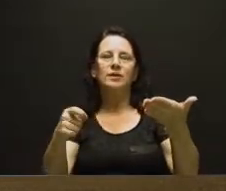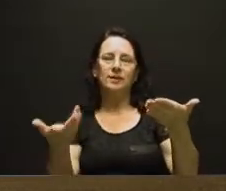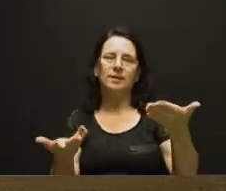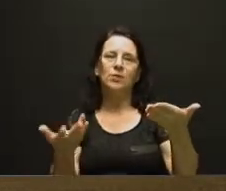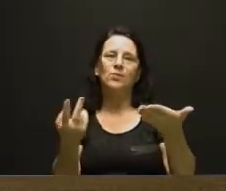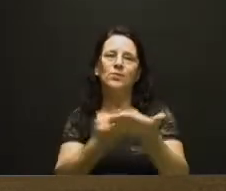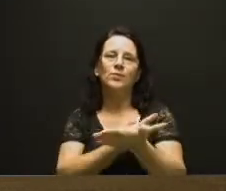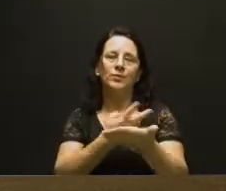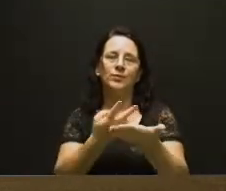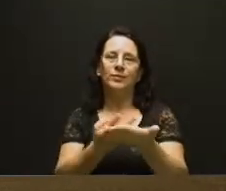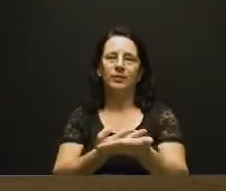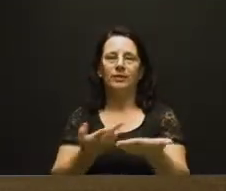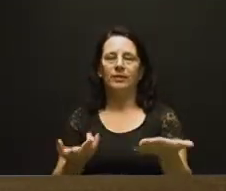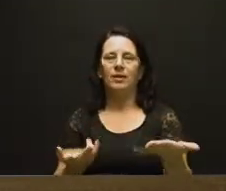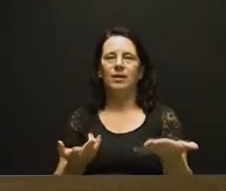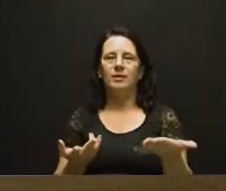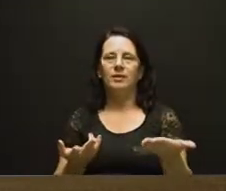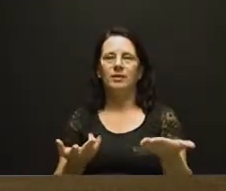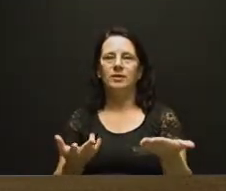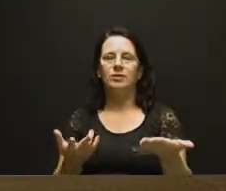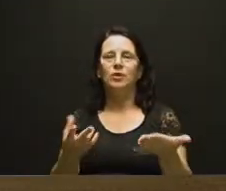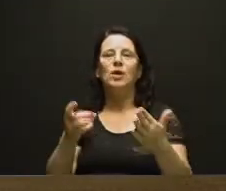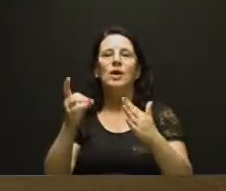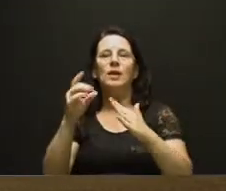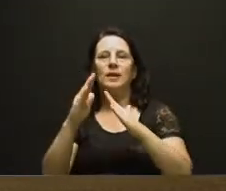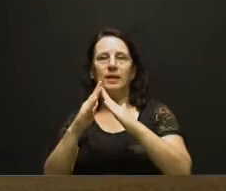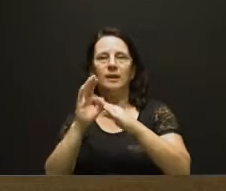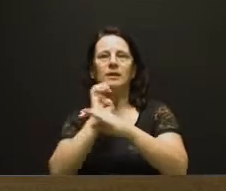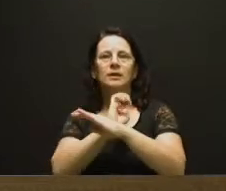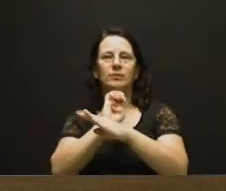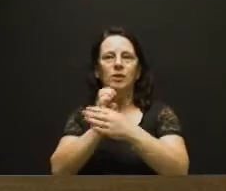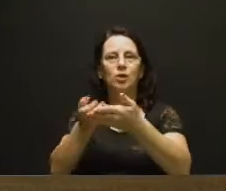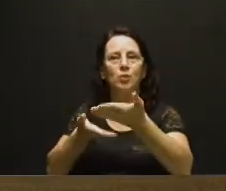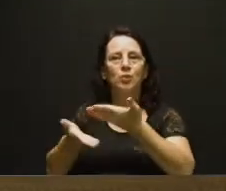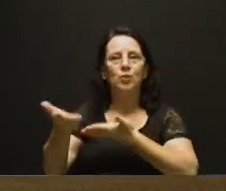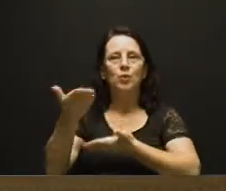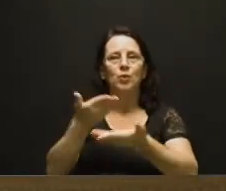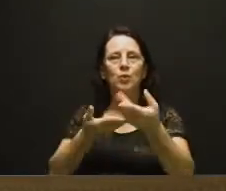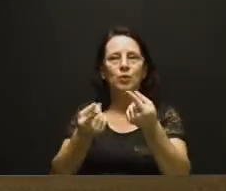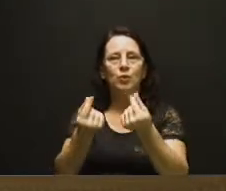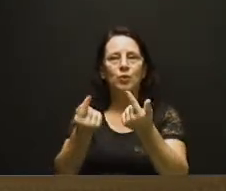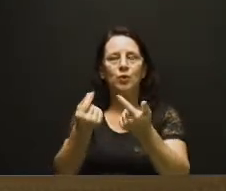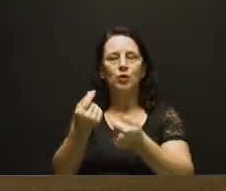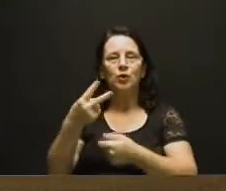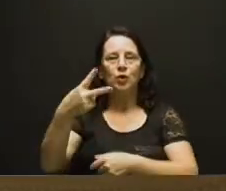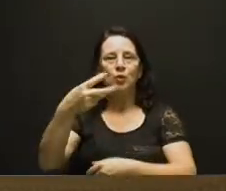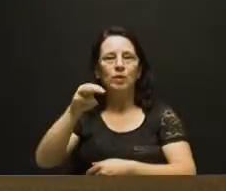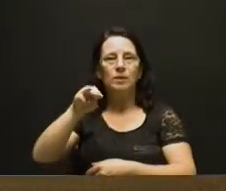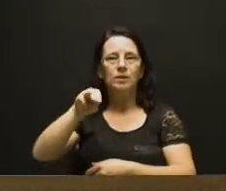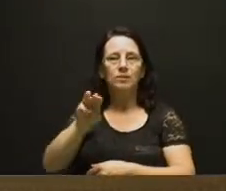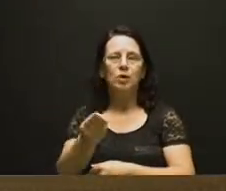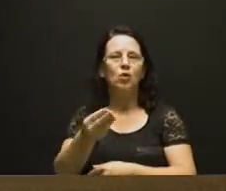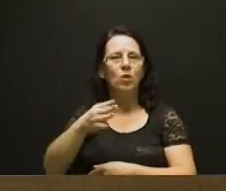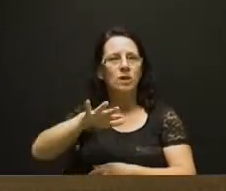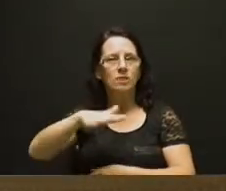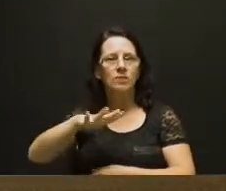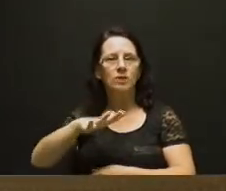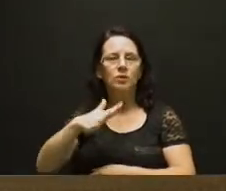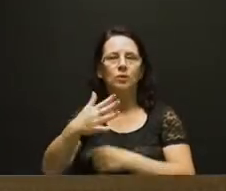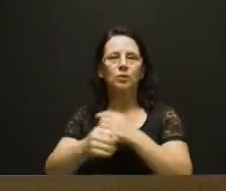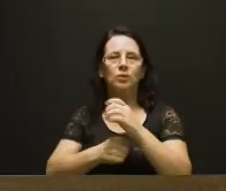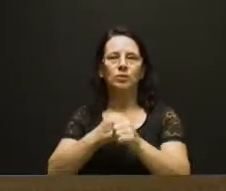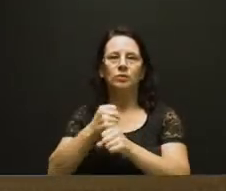casa da esperança nós repassamos recursos público na ordem de 2 milhões aproximadamente por